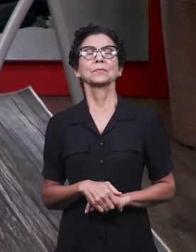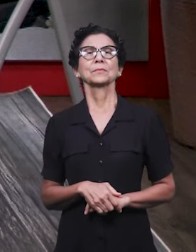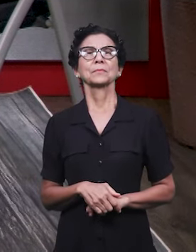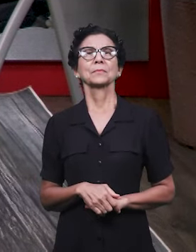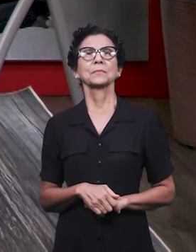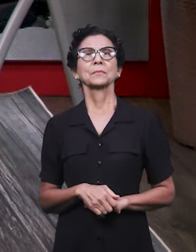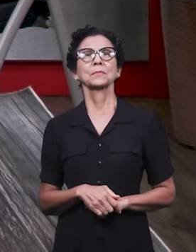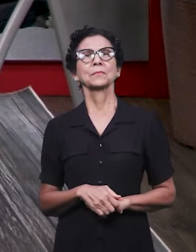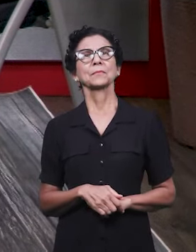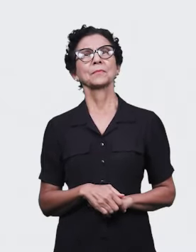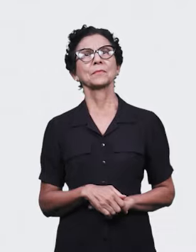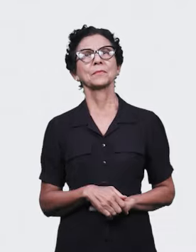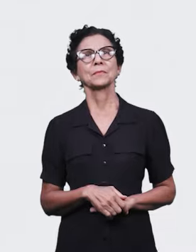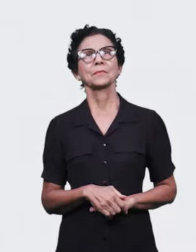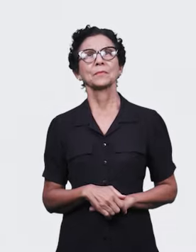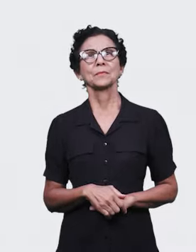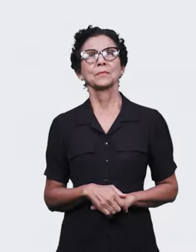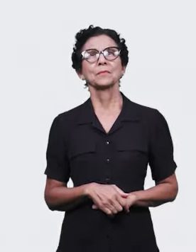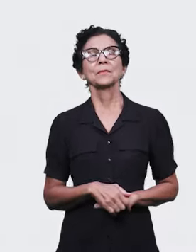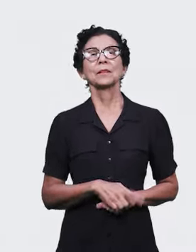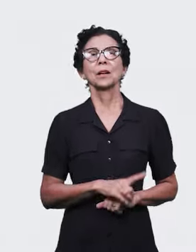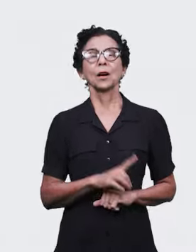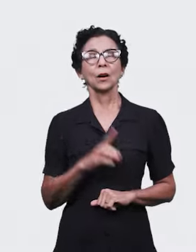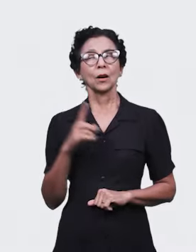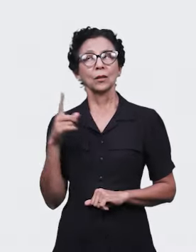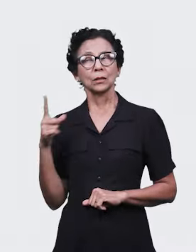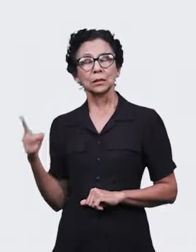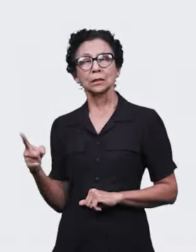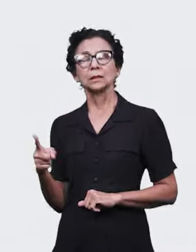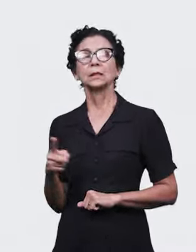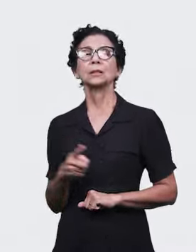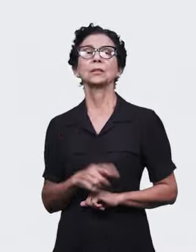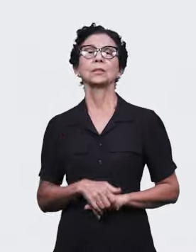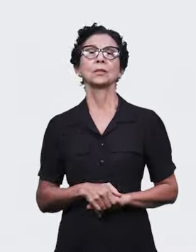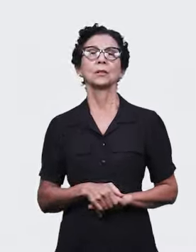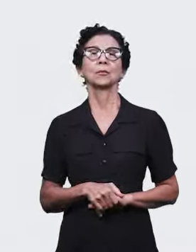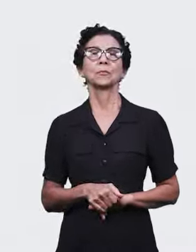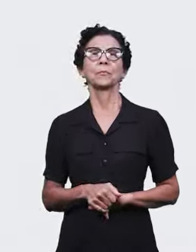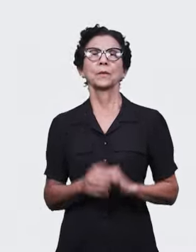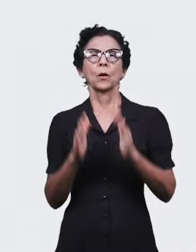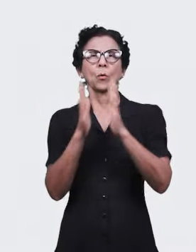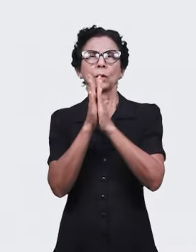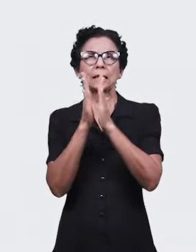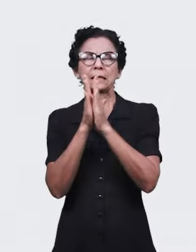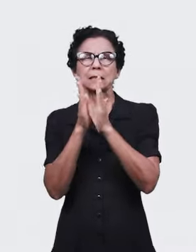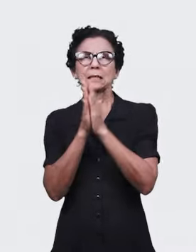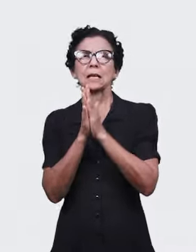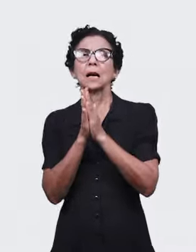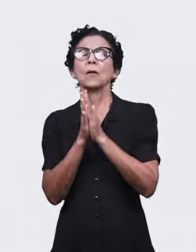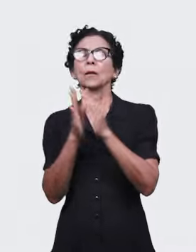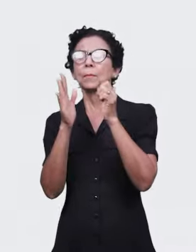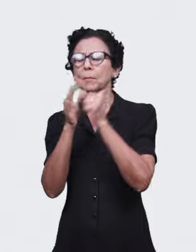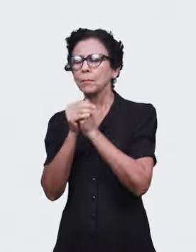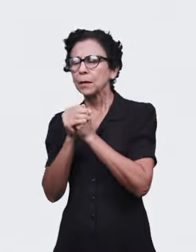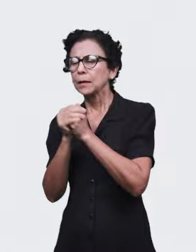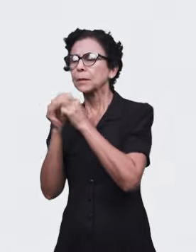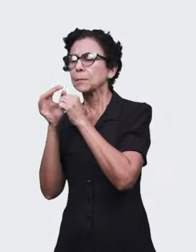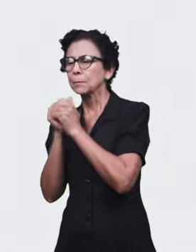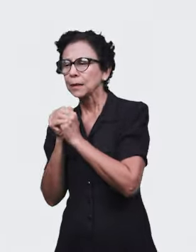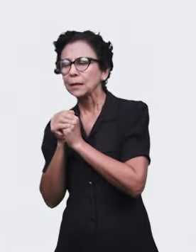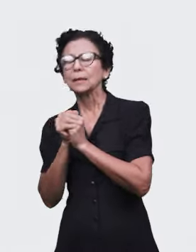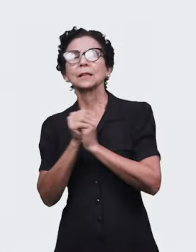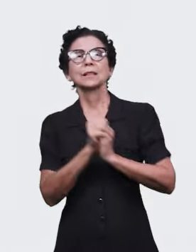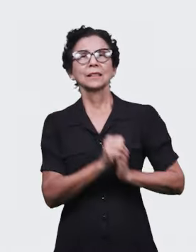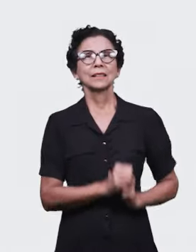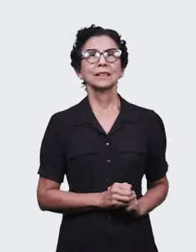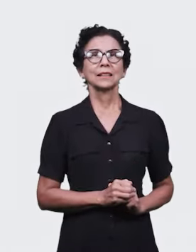Alina, concordando com a oração, aqui é um momento muito importante também das professoras estarem ali ensinando, né?